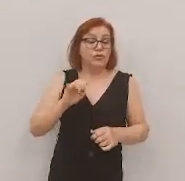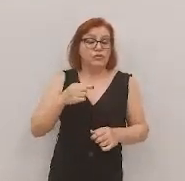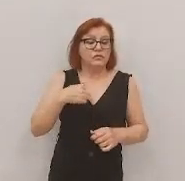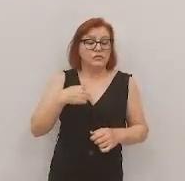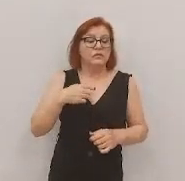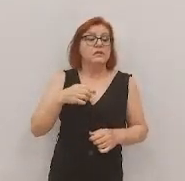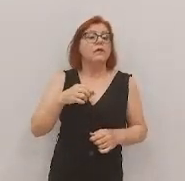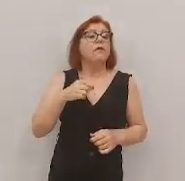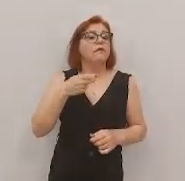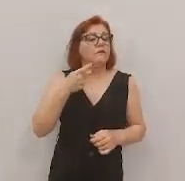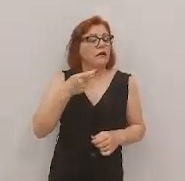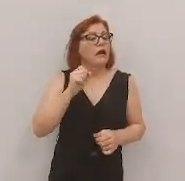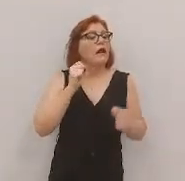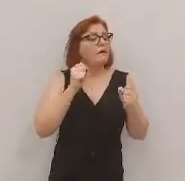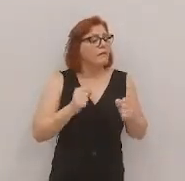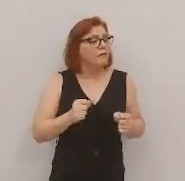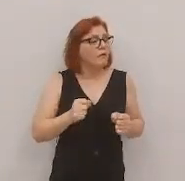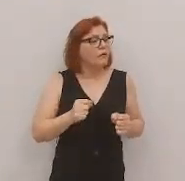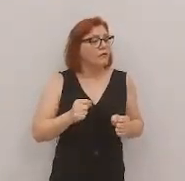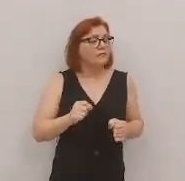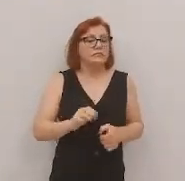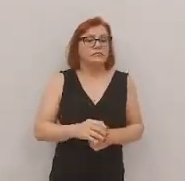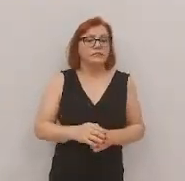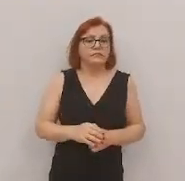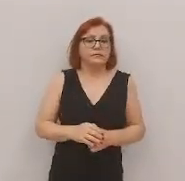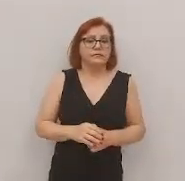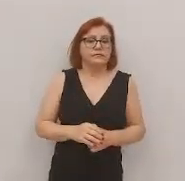permissão. Agora eu pergunto,